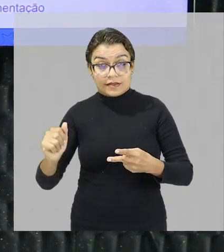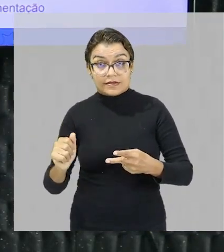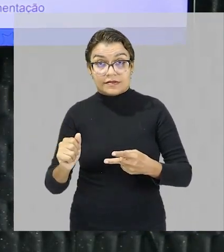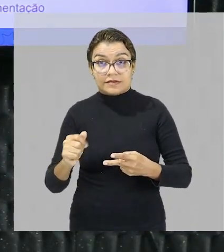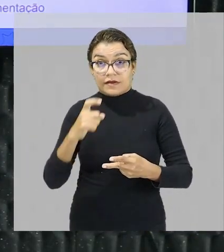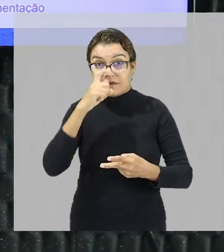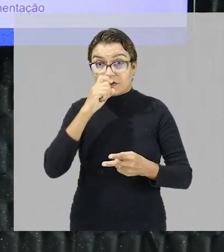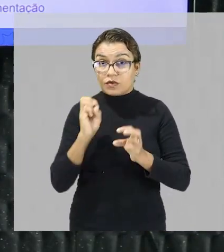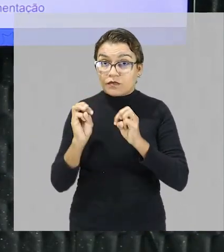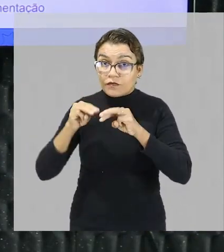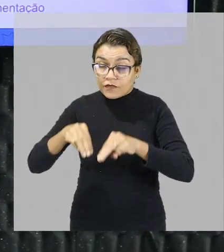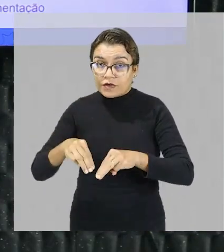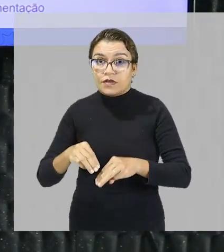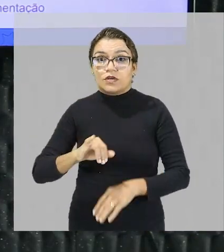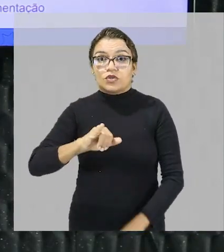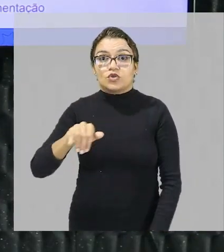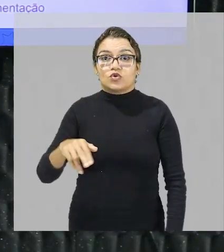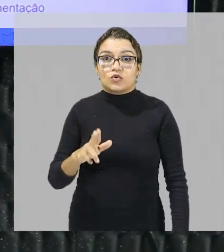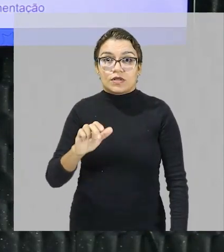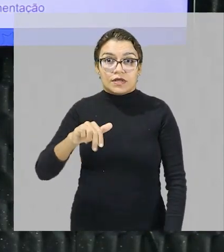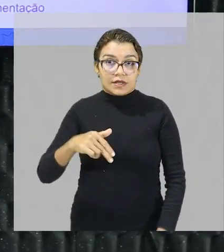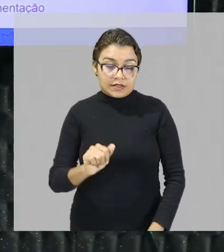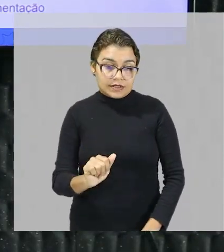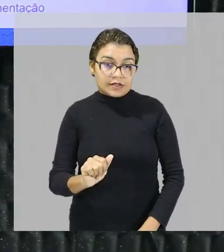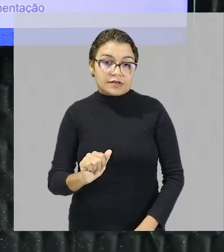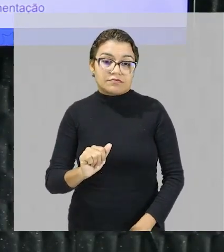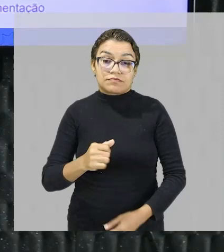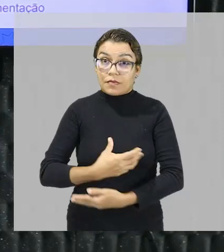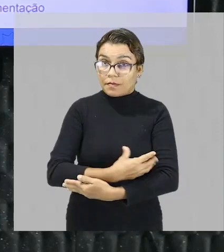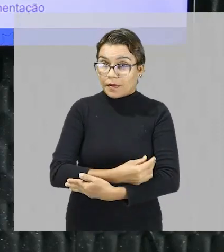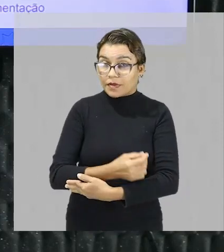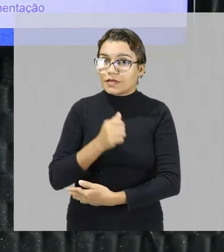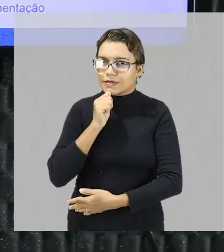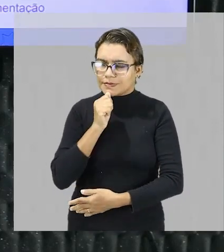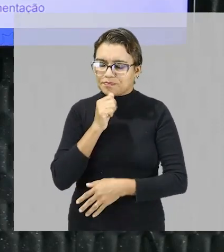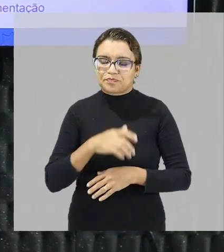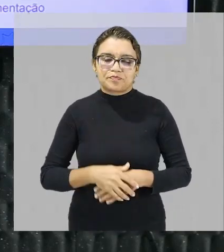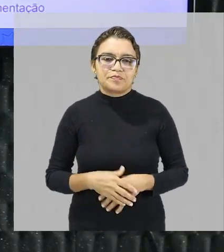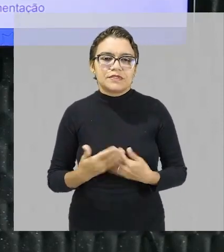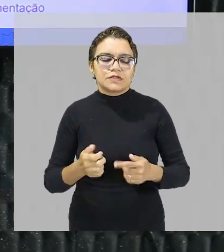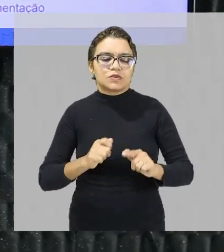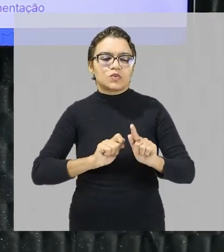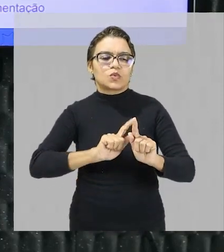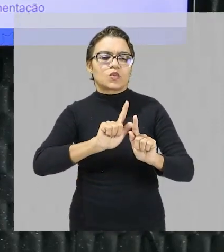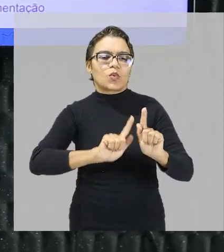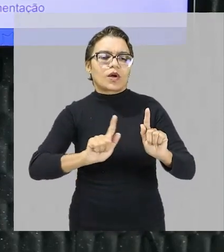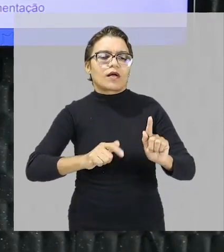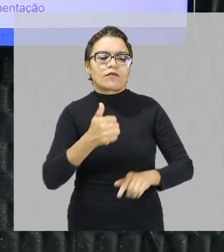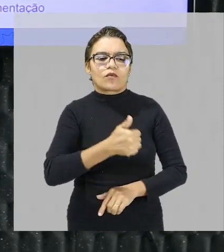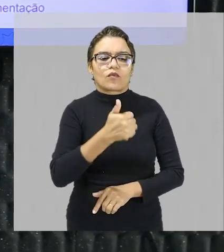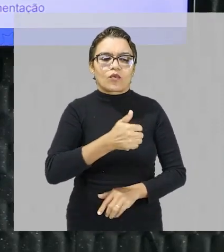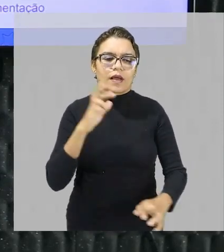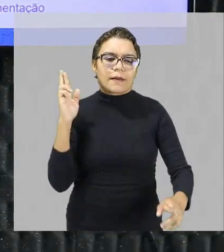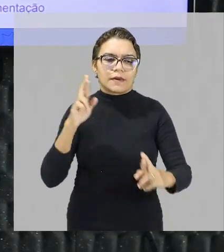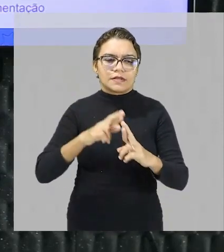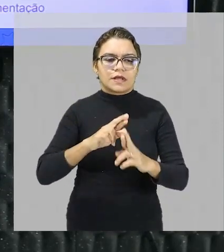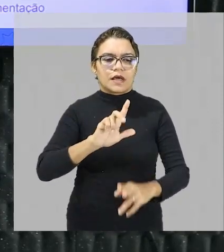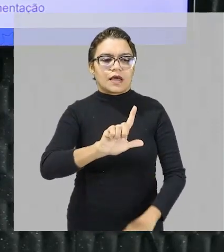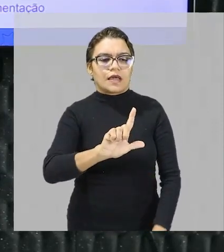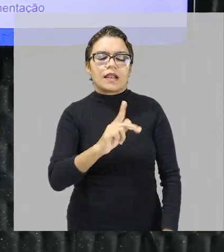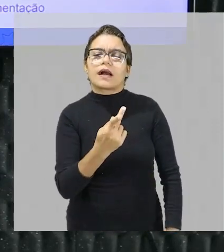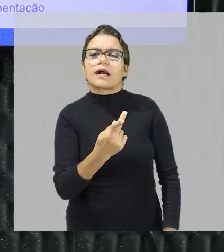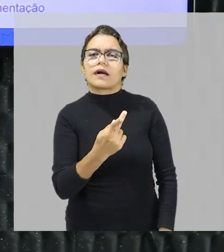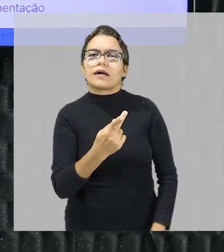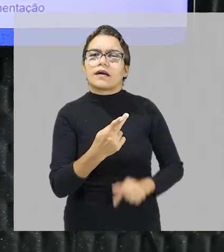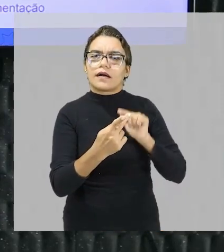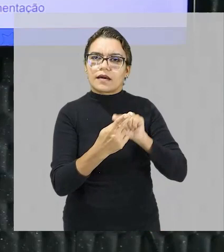menstrual e Juliana está amamentando. Vamos lá, pessoal. Se o gráfico 1 representar o nível de LH, o que é o